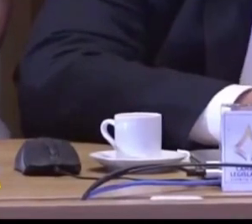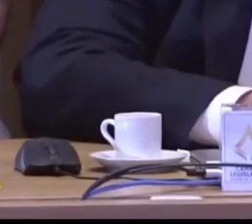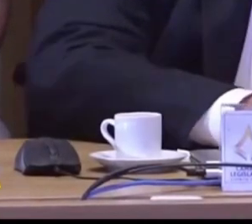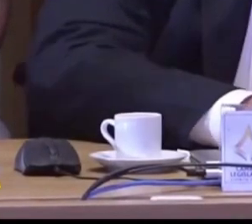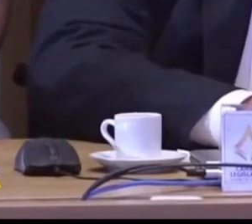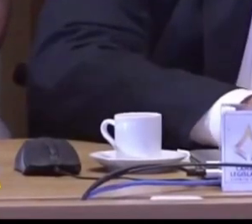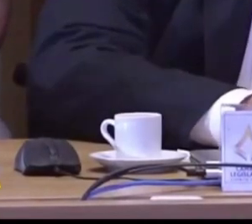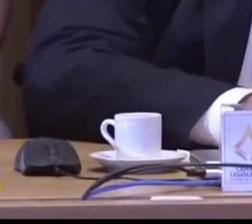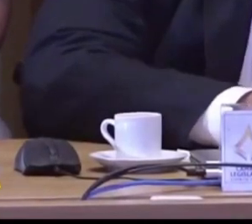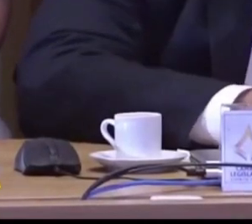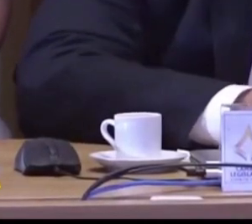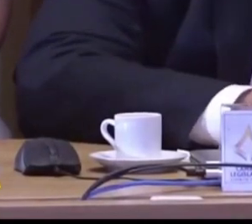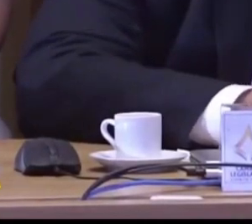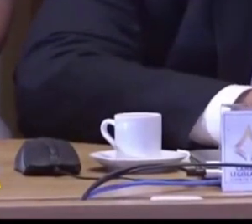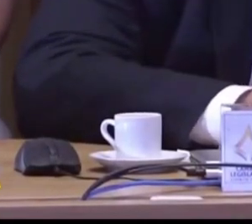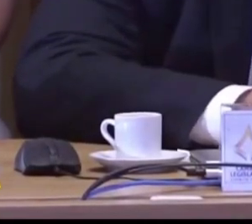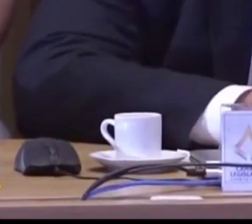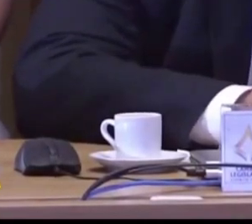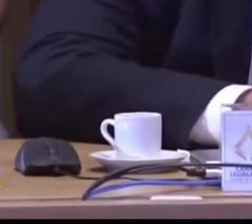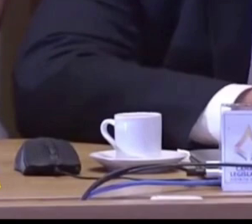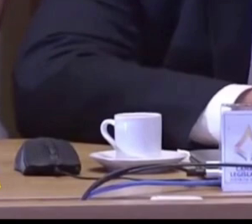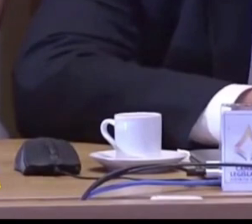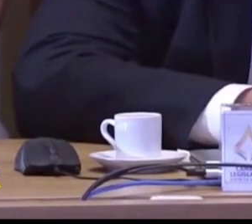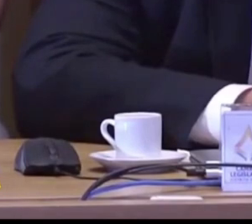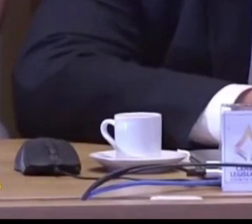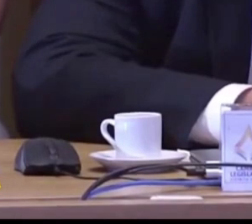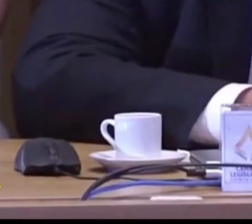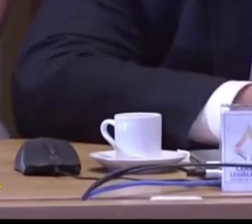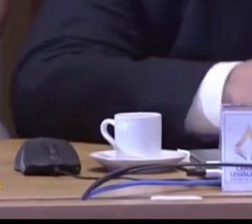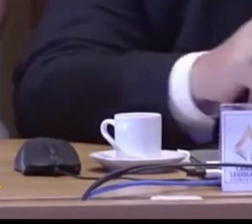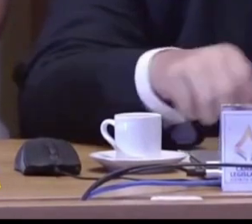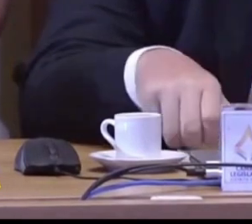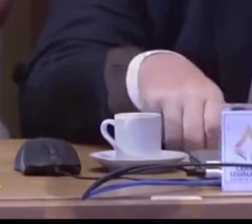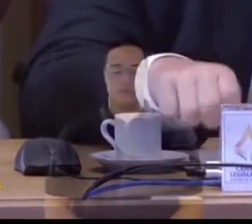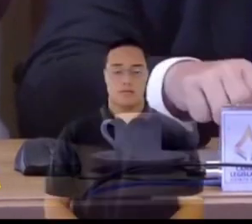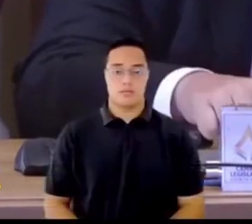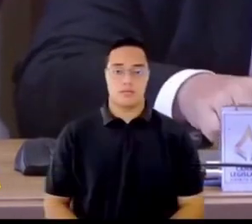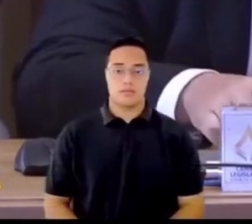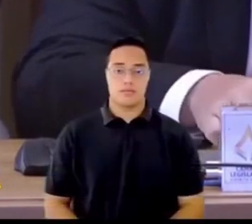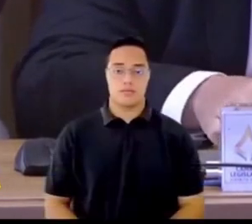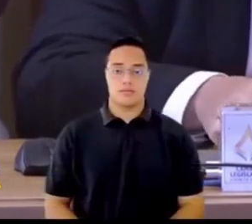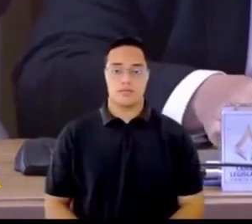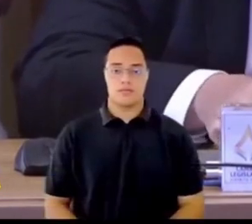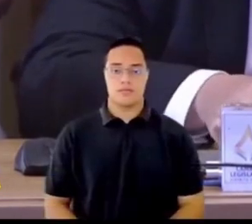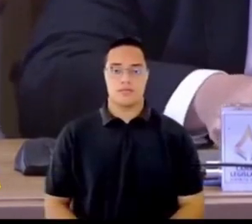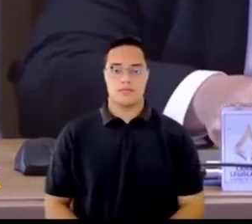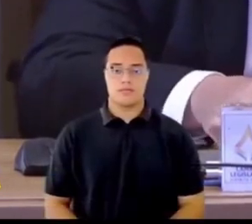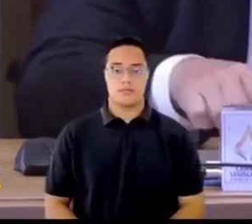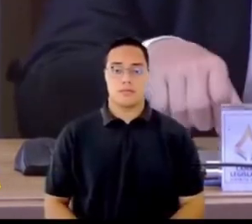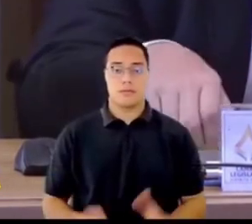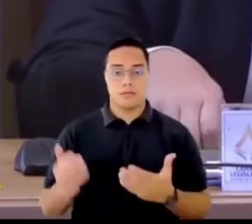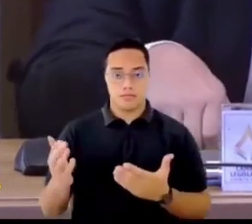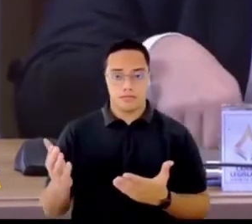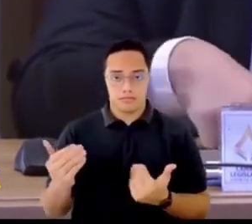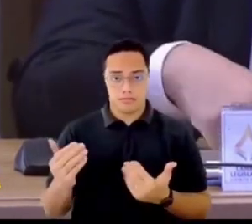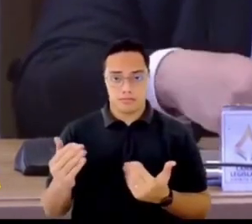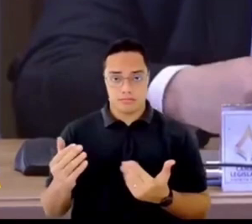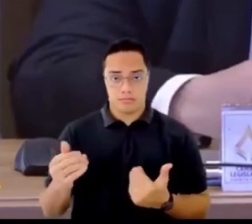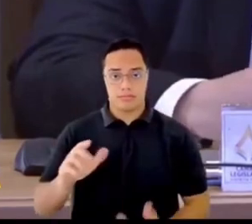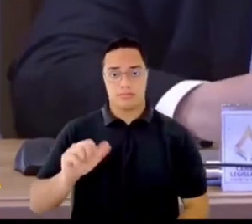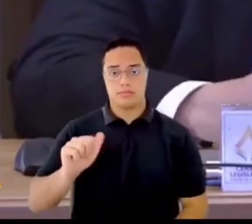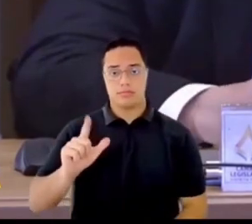do fato. Em relação ao jovem Alan Diego, eu o vi durante as